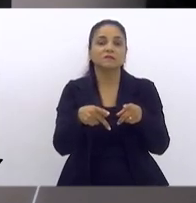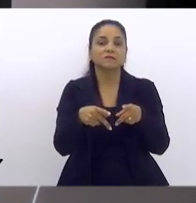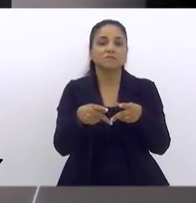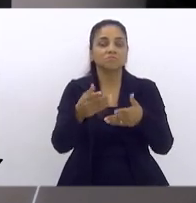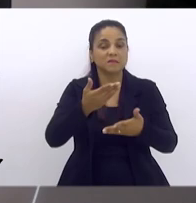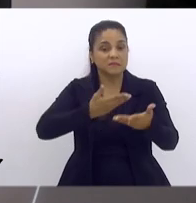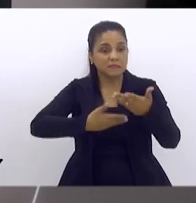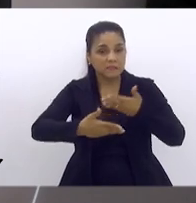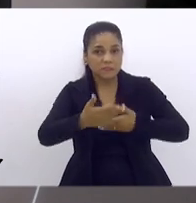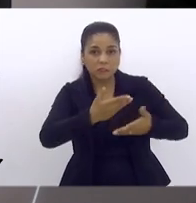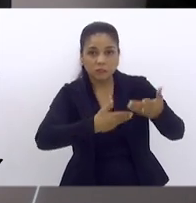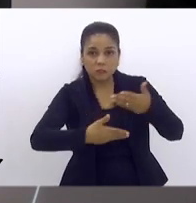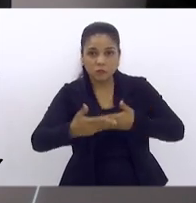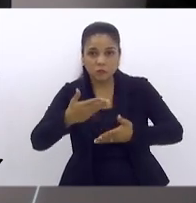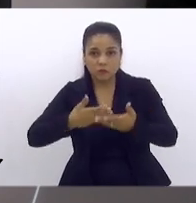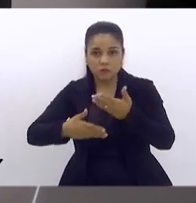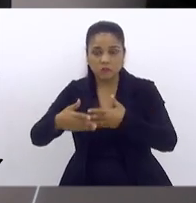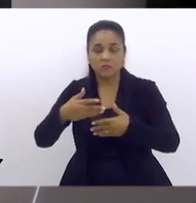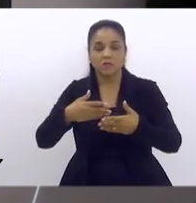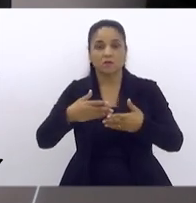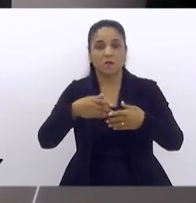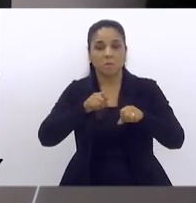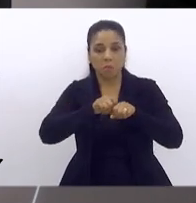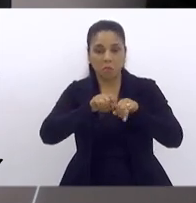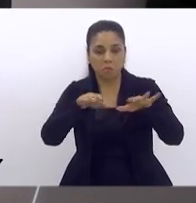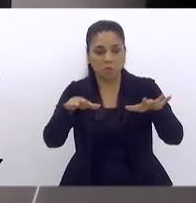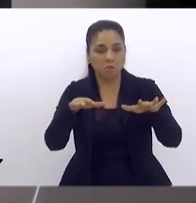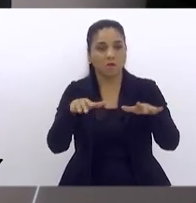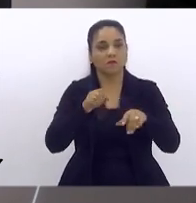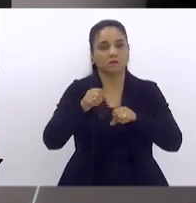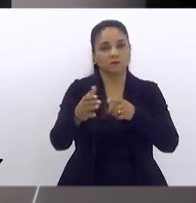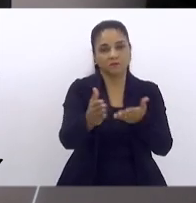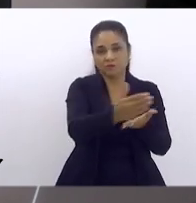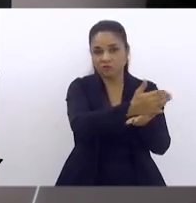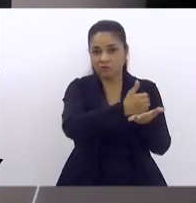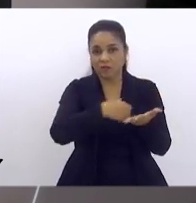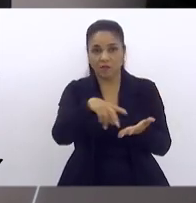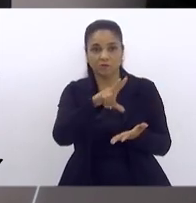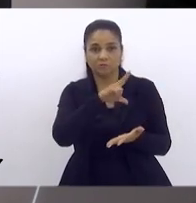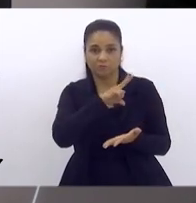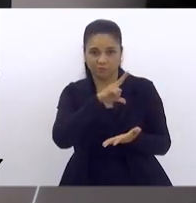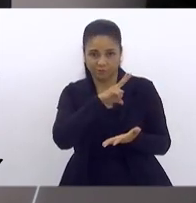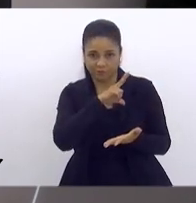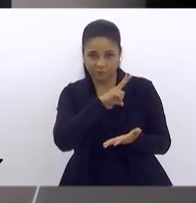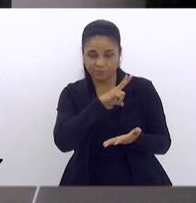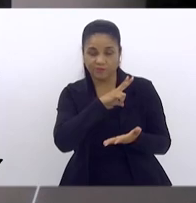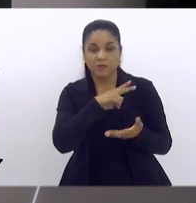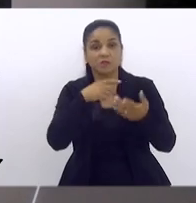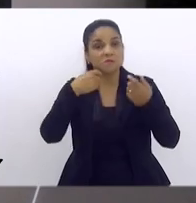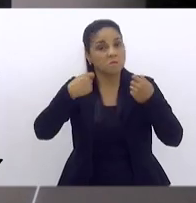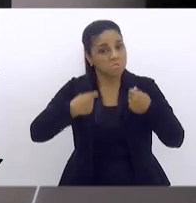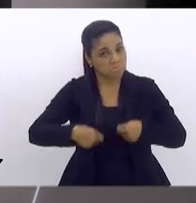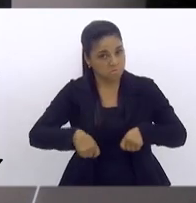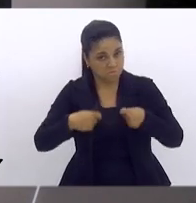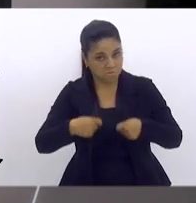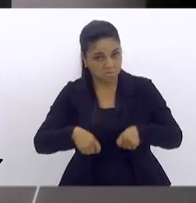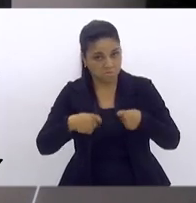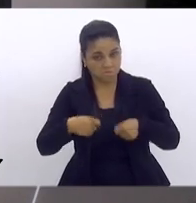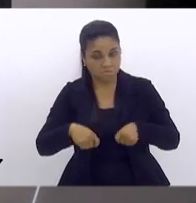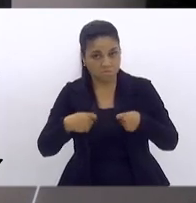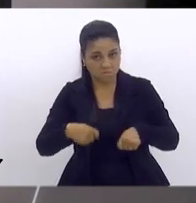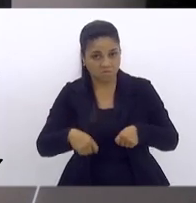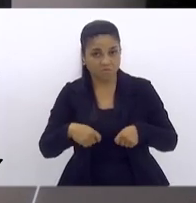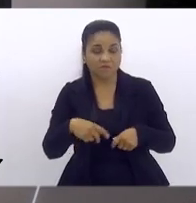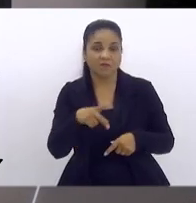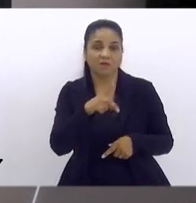circulação imensa de dados pessoais o que faz com que a gente necessite É